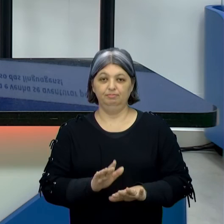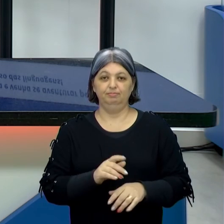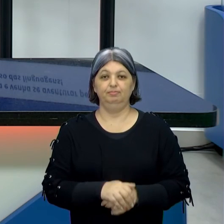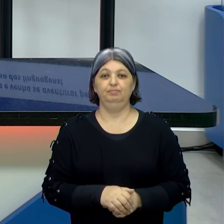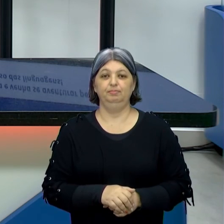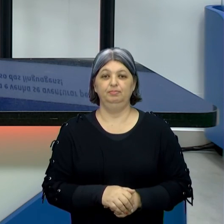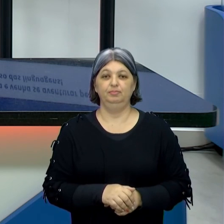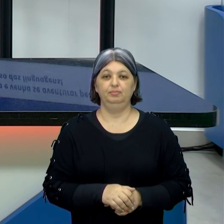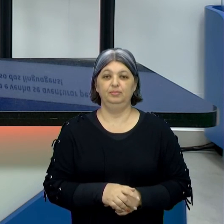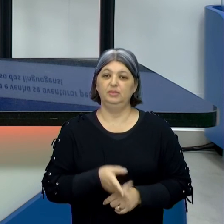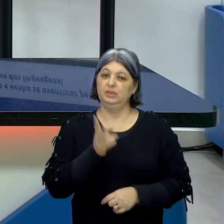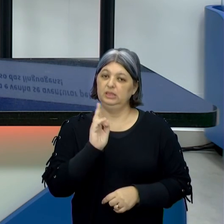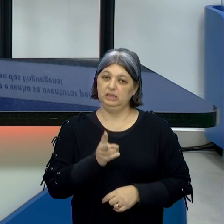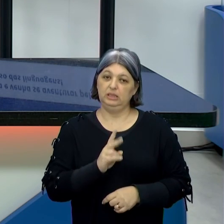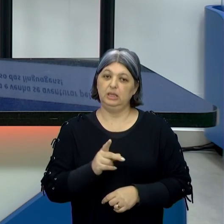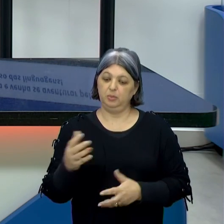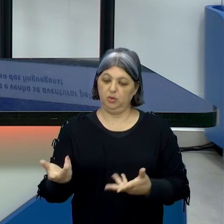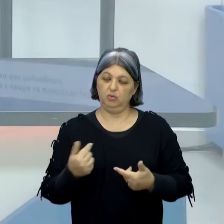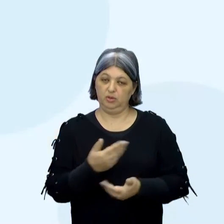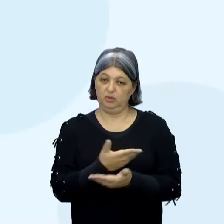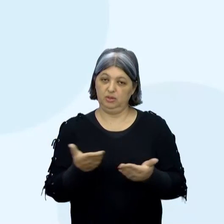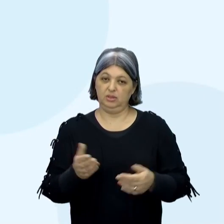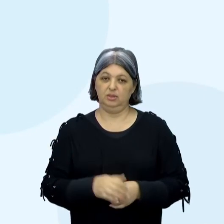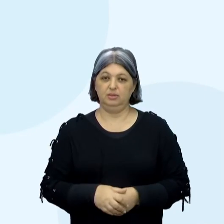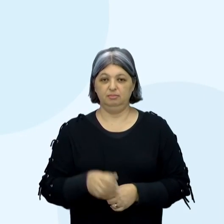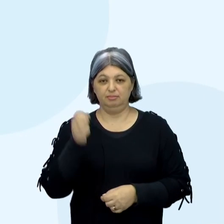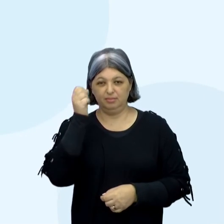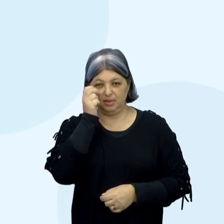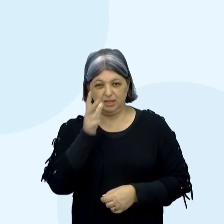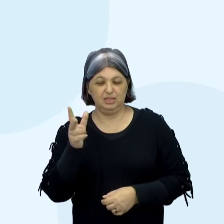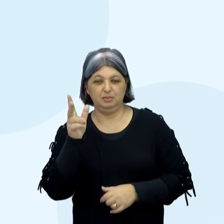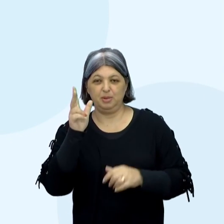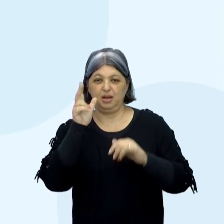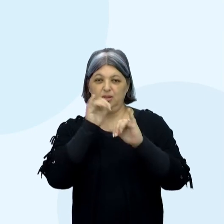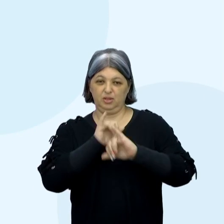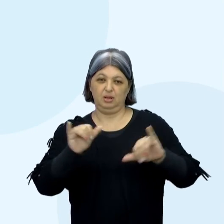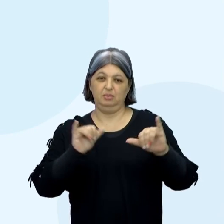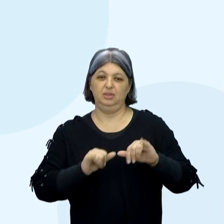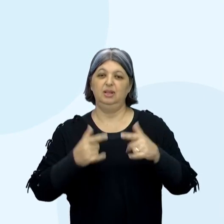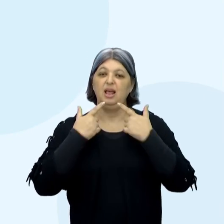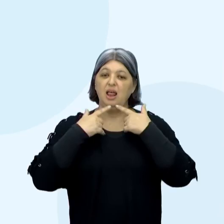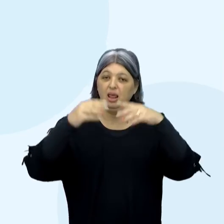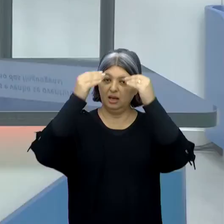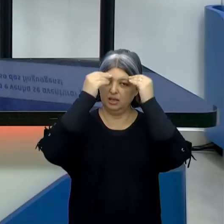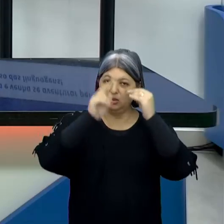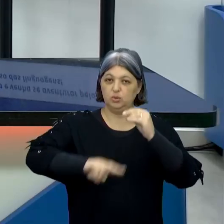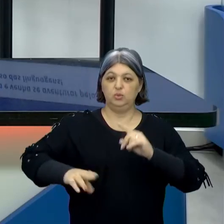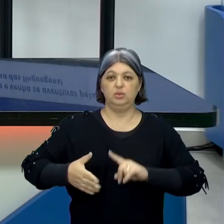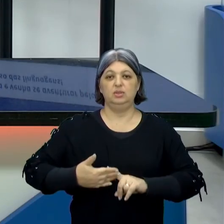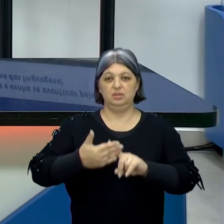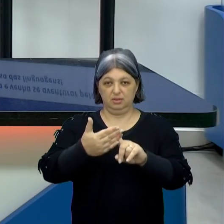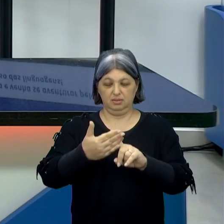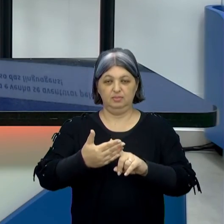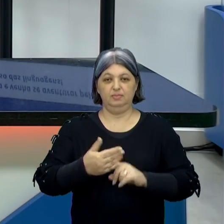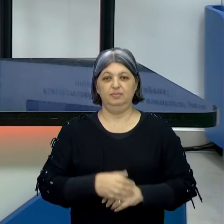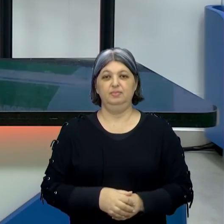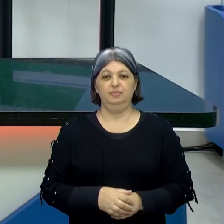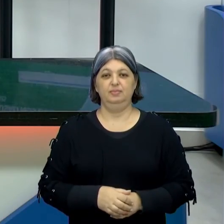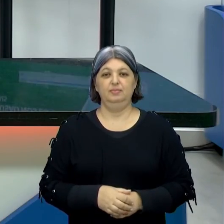como toda vez eu convido vocês, se liga na mídia. Linguagens e suas tecnologias não